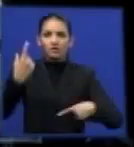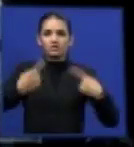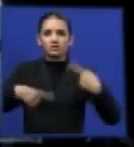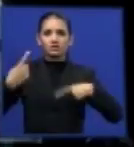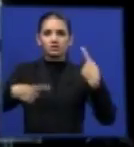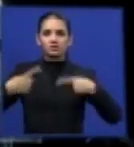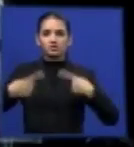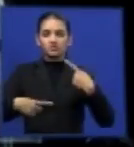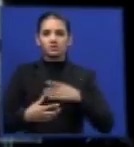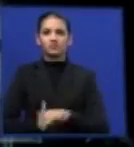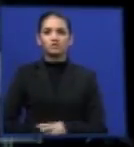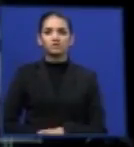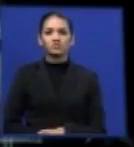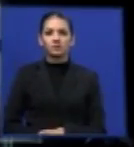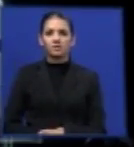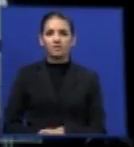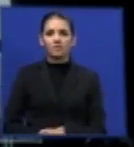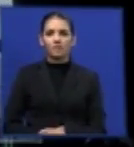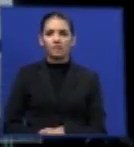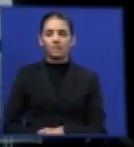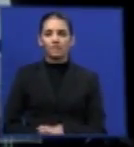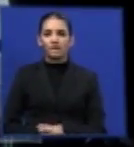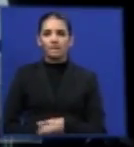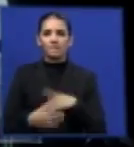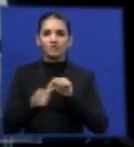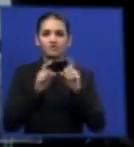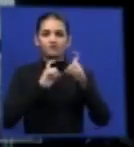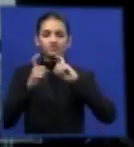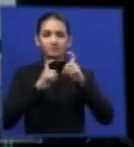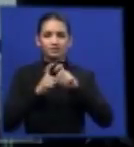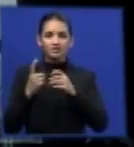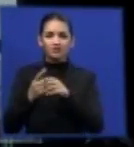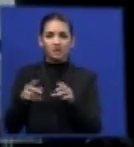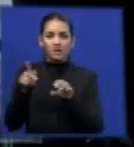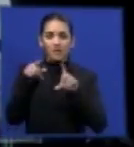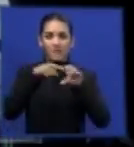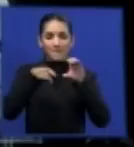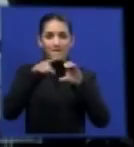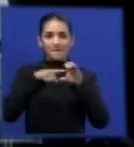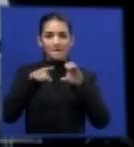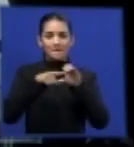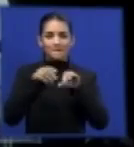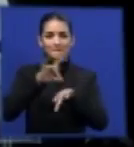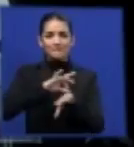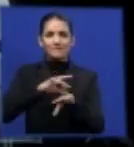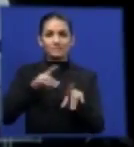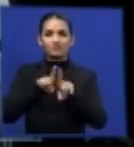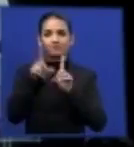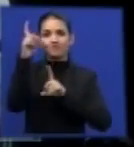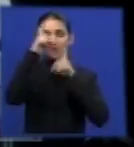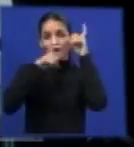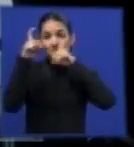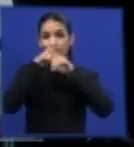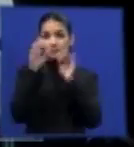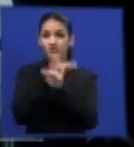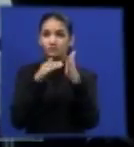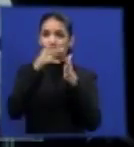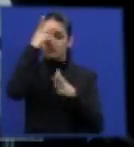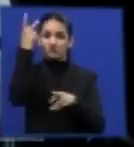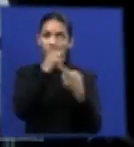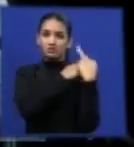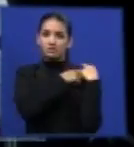eh o gerenciamento de pneus é uma preocupação das autoridades ambientais né Eh